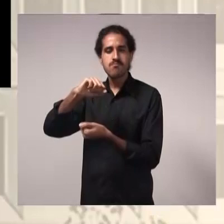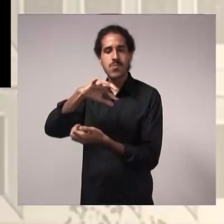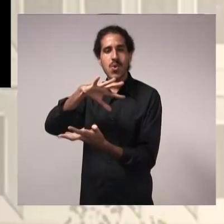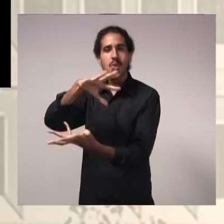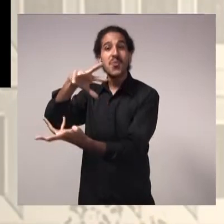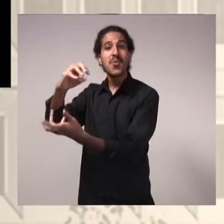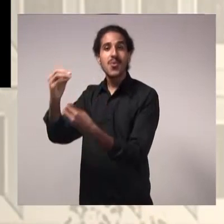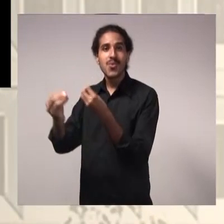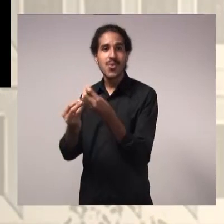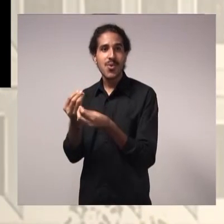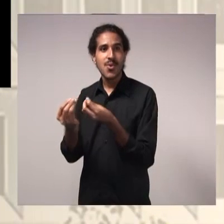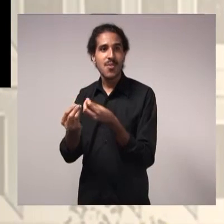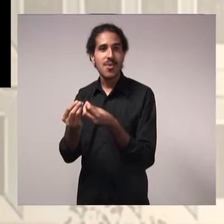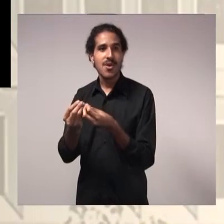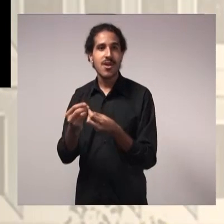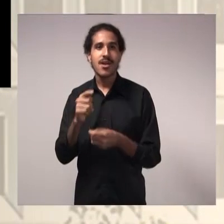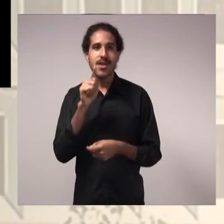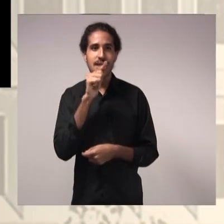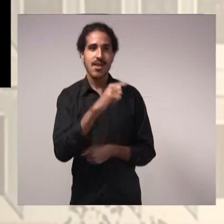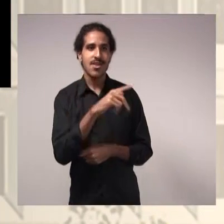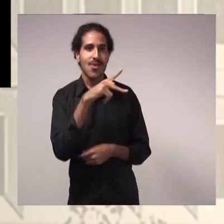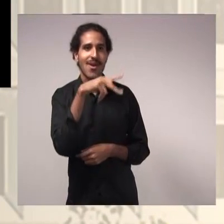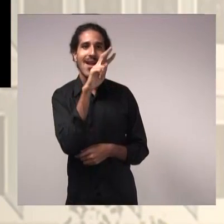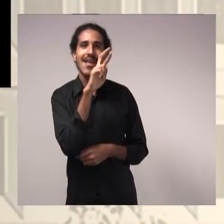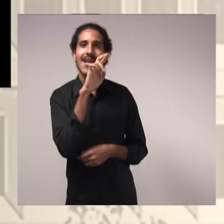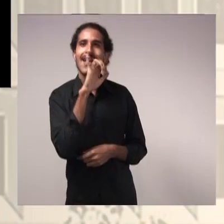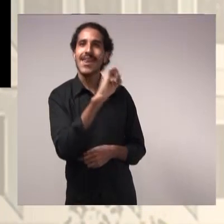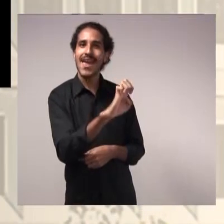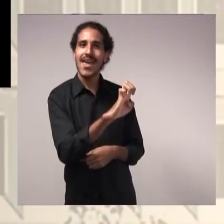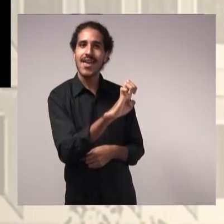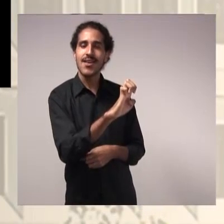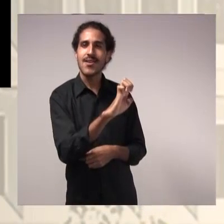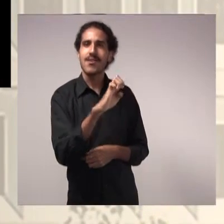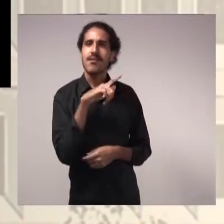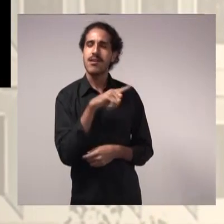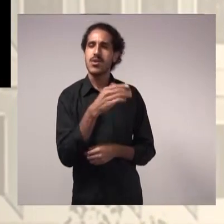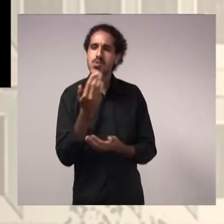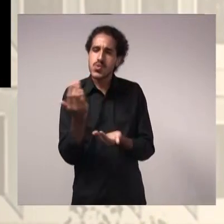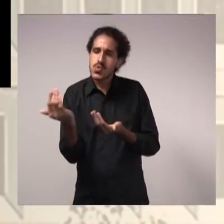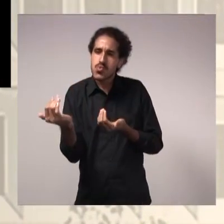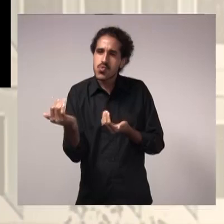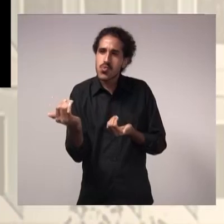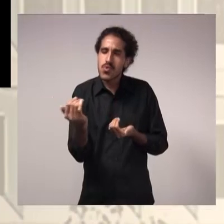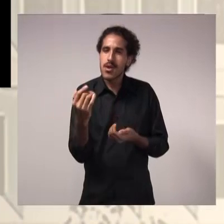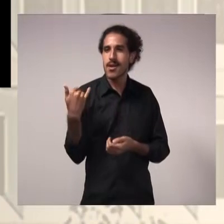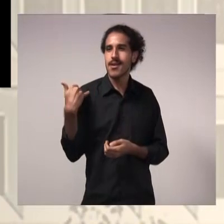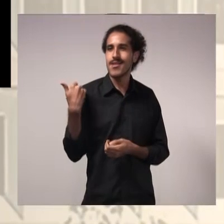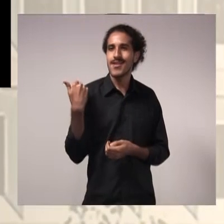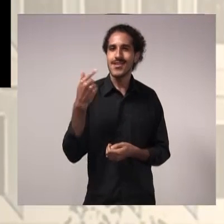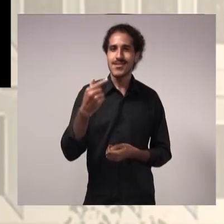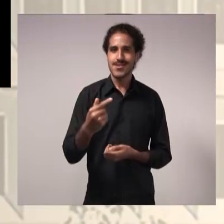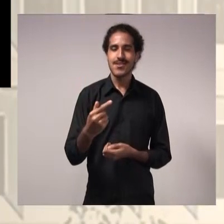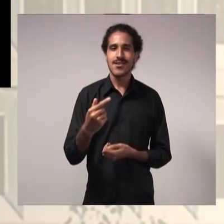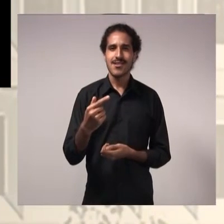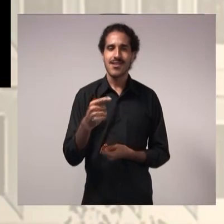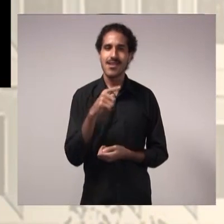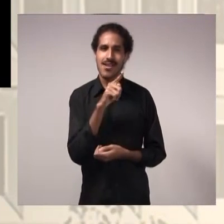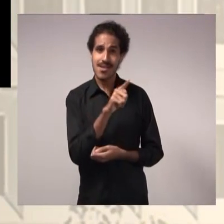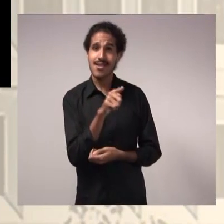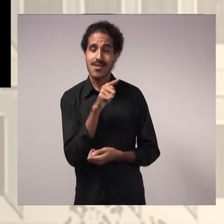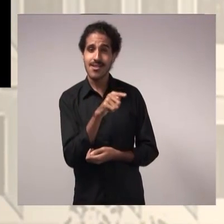Esse é o Queré. O Queré, quando jovem, com 7 anos de idade, ele